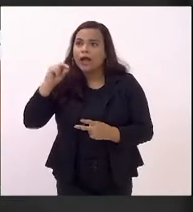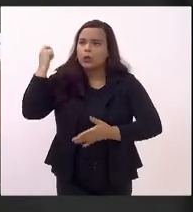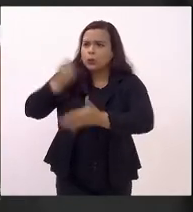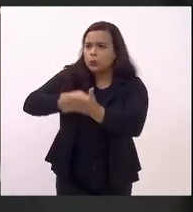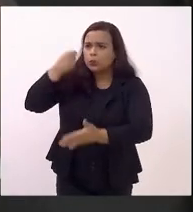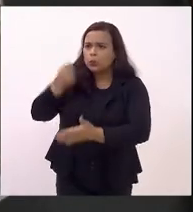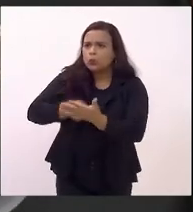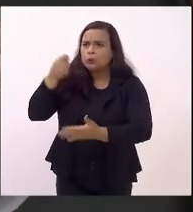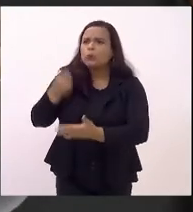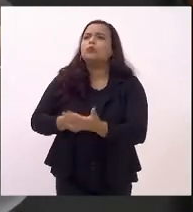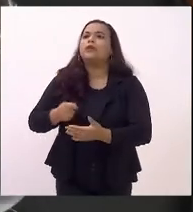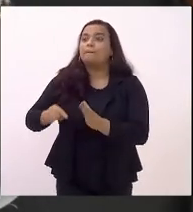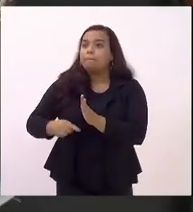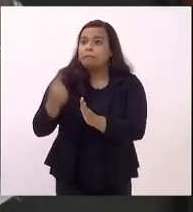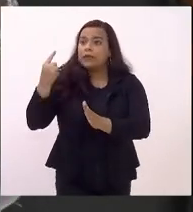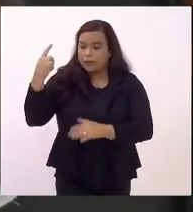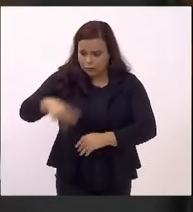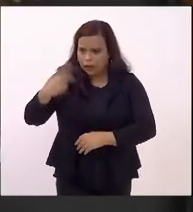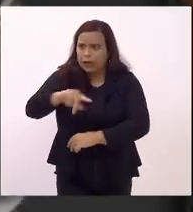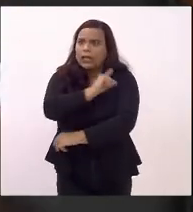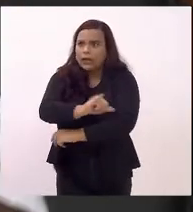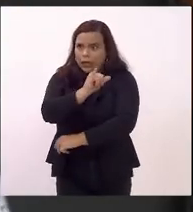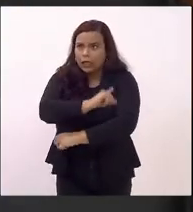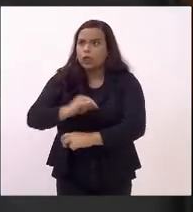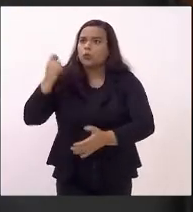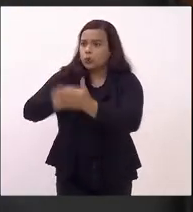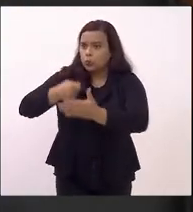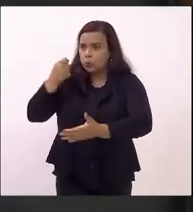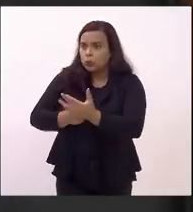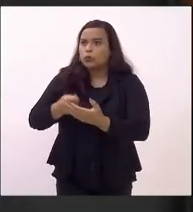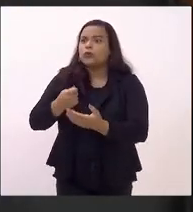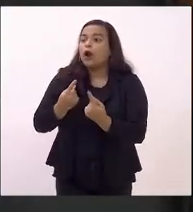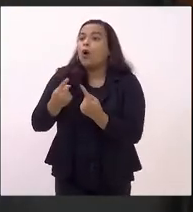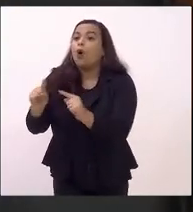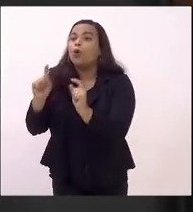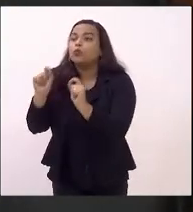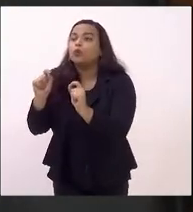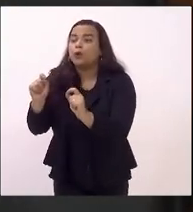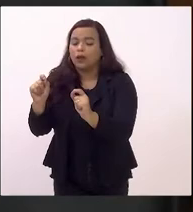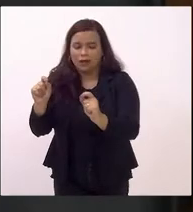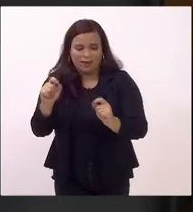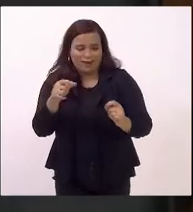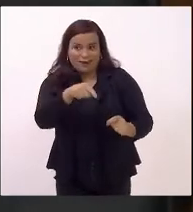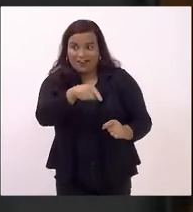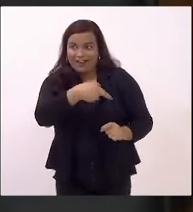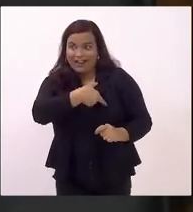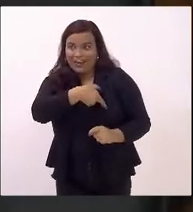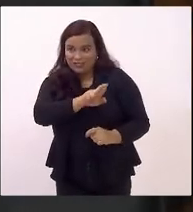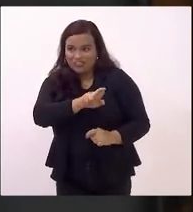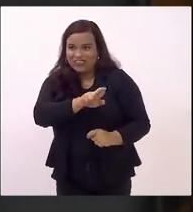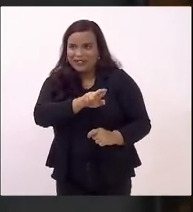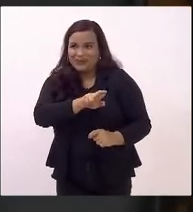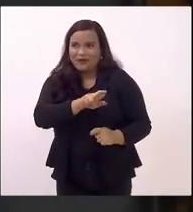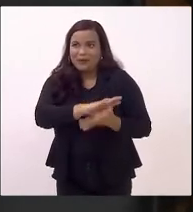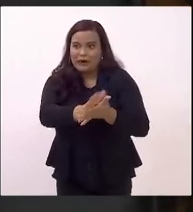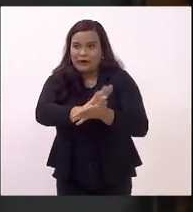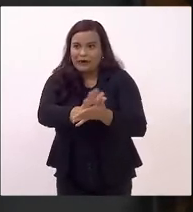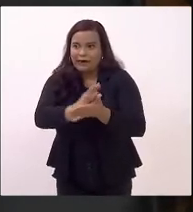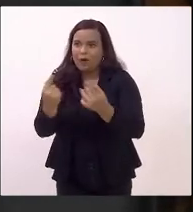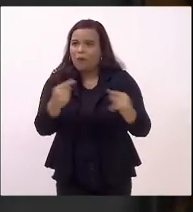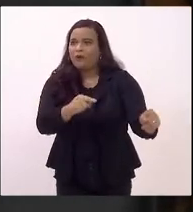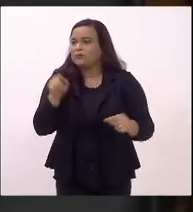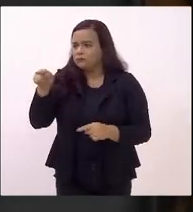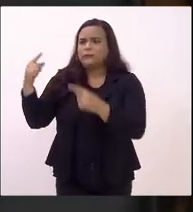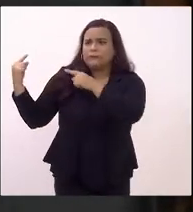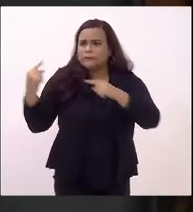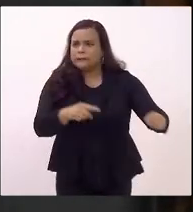foi a primeira pessoa no Rio de Janeiro que travou a luta contra a intolerância religiosa, e me deixou essa marca. Por que que eu